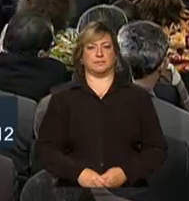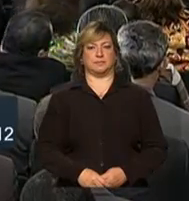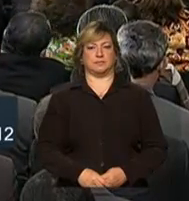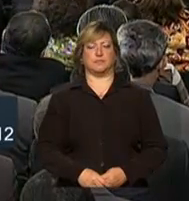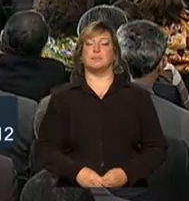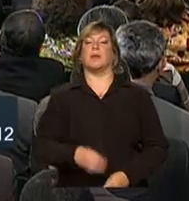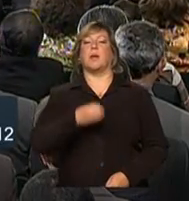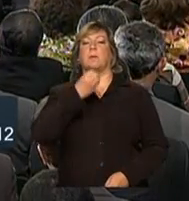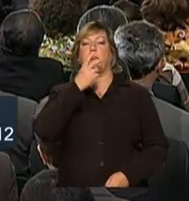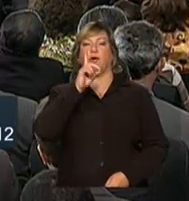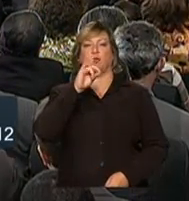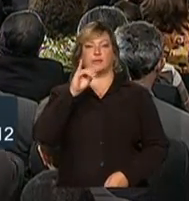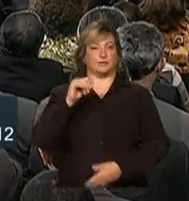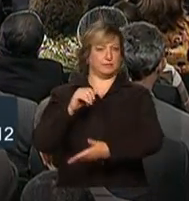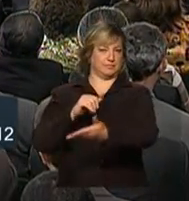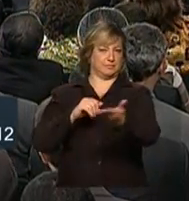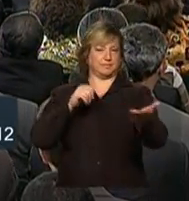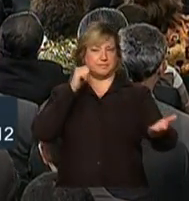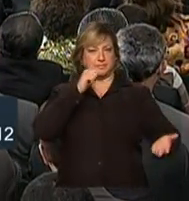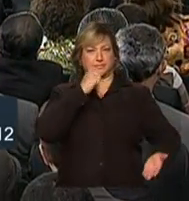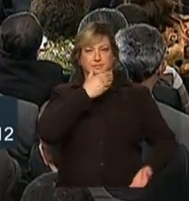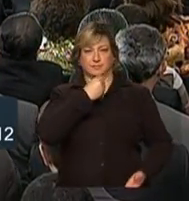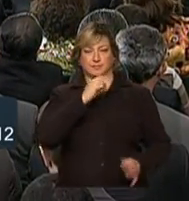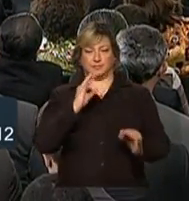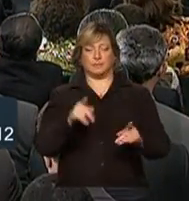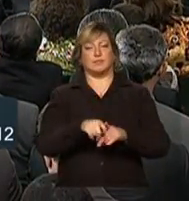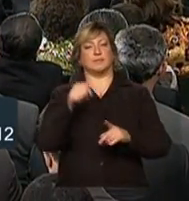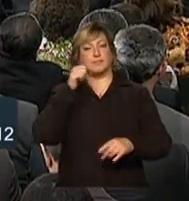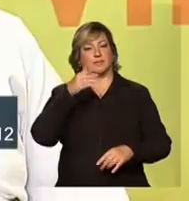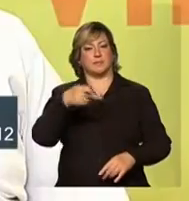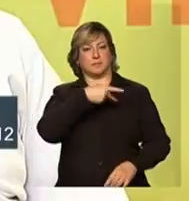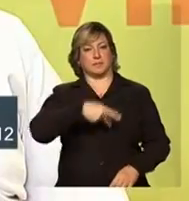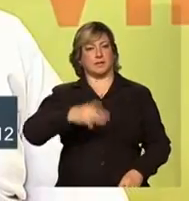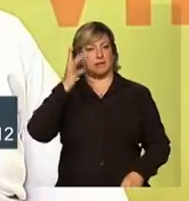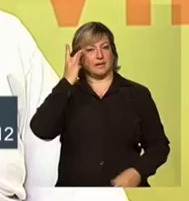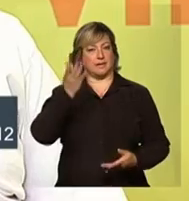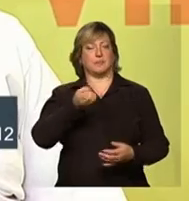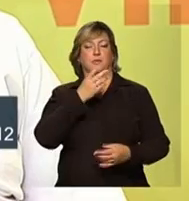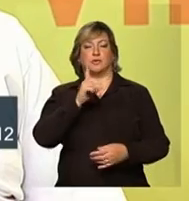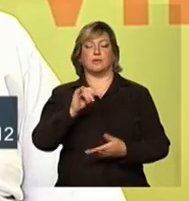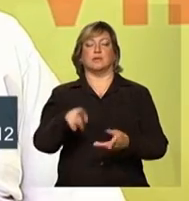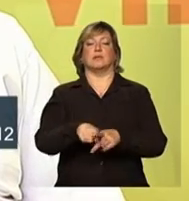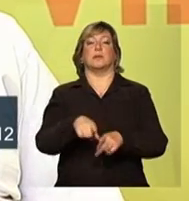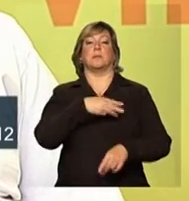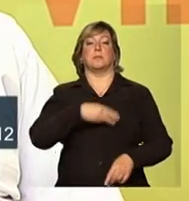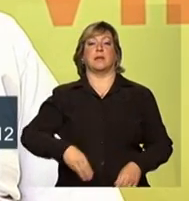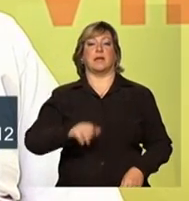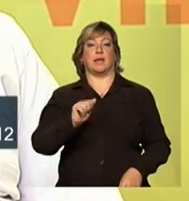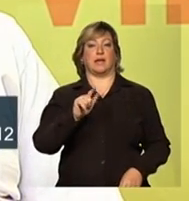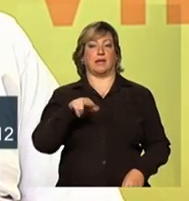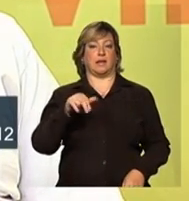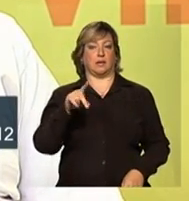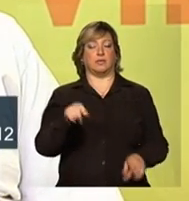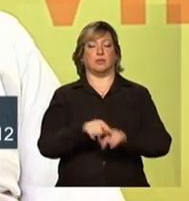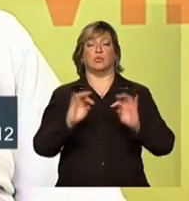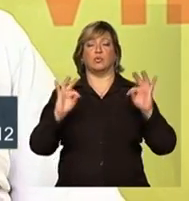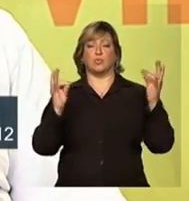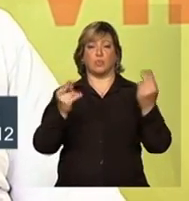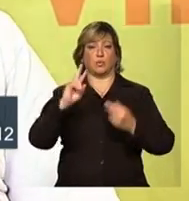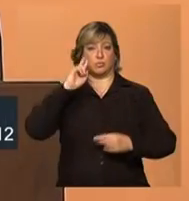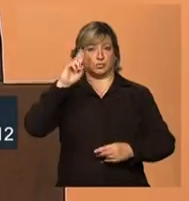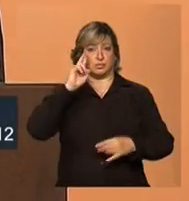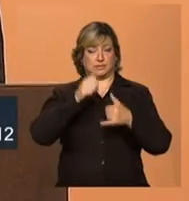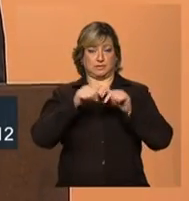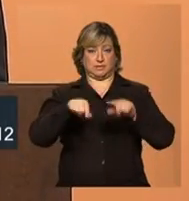Bom dia, senhoras e senhores, presidenta Dilma, ministro Agnaldo, todas as autoridades